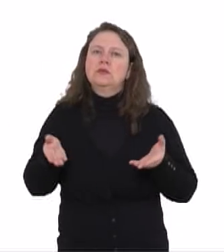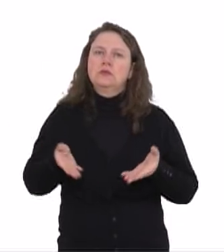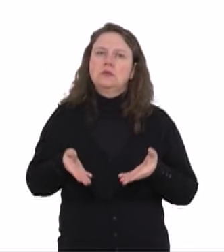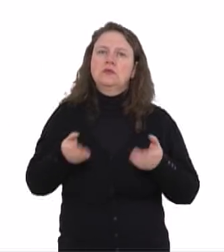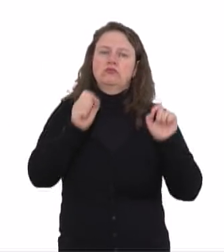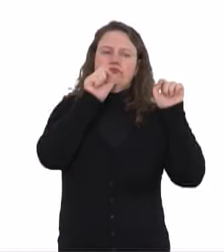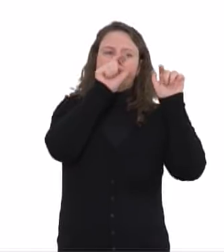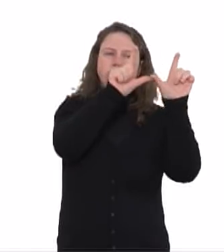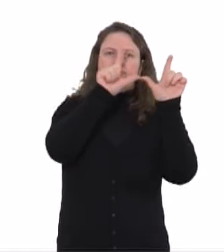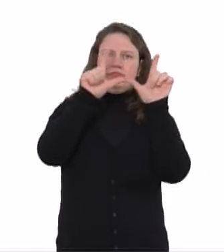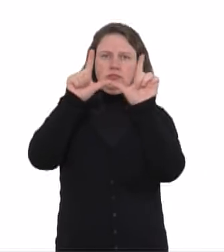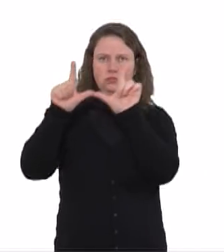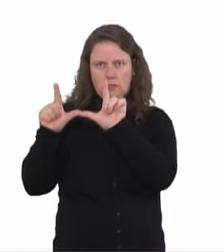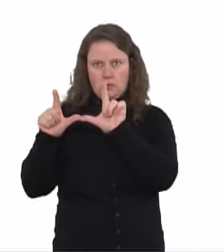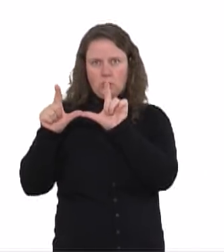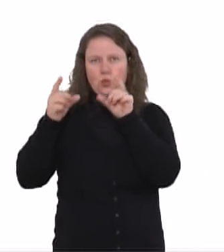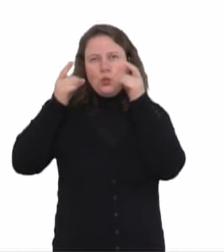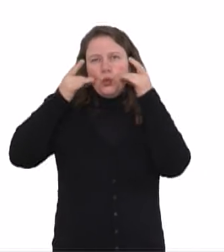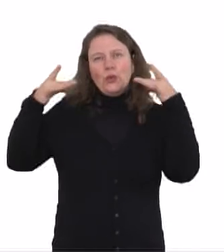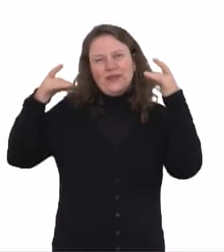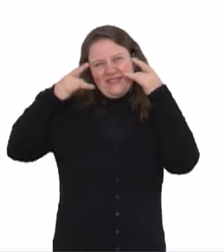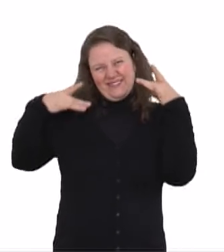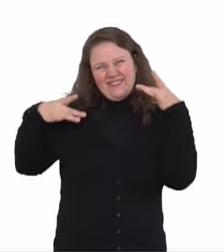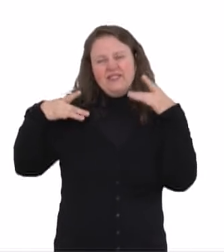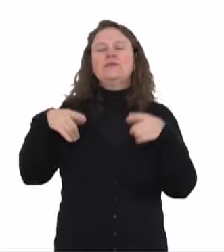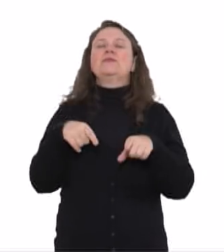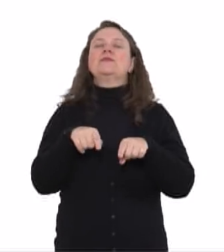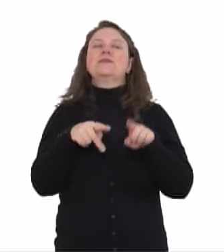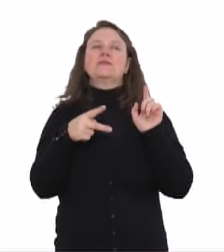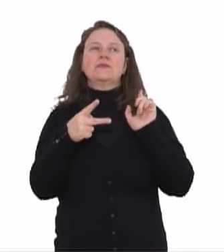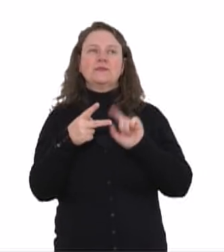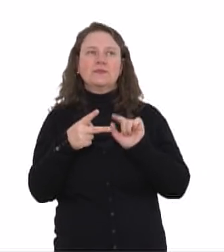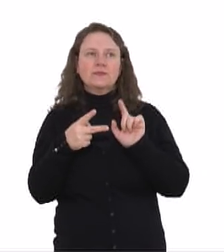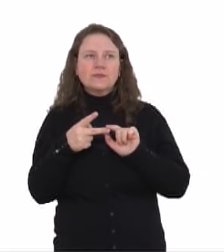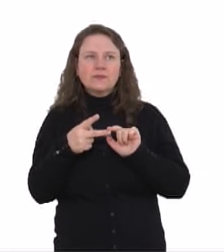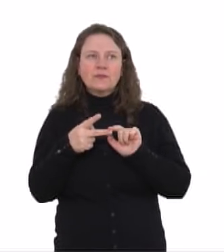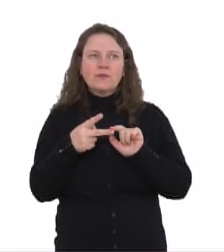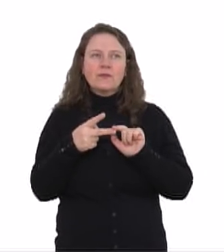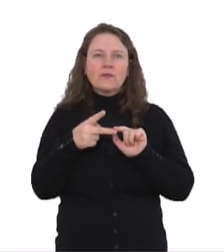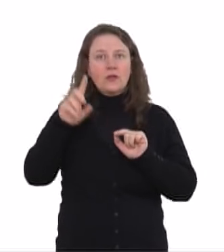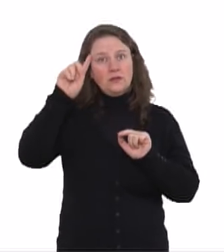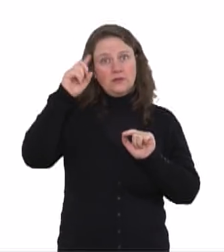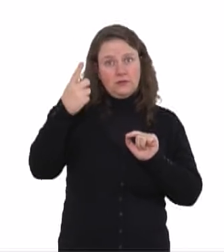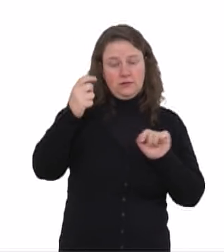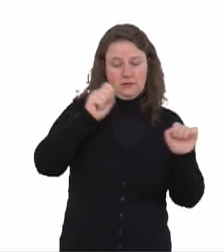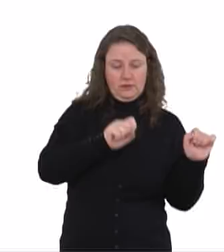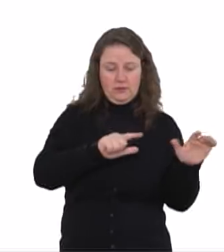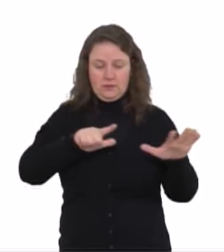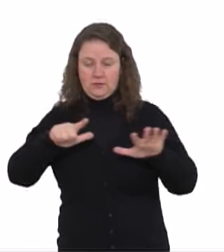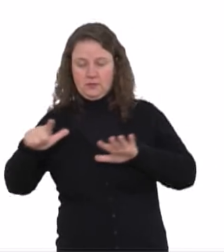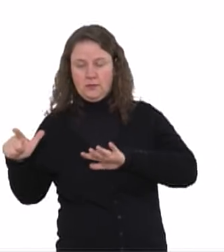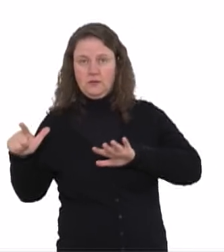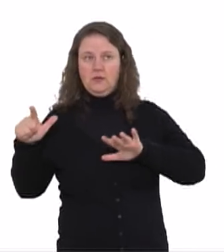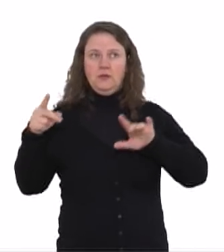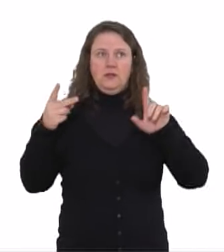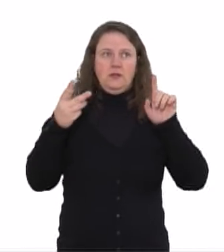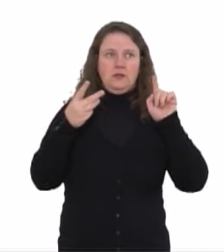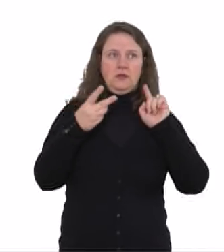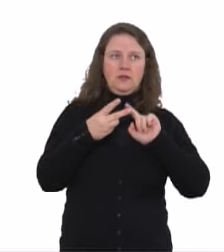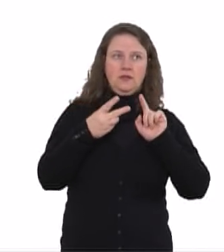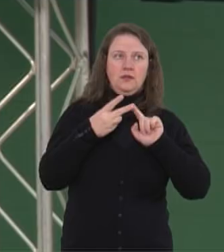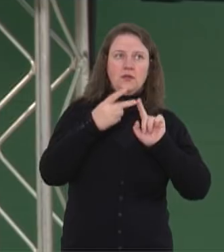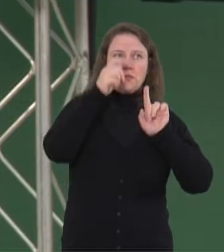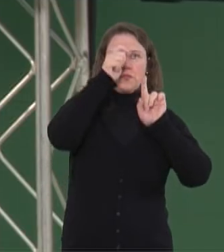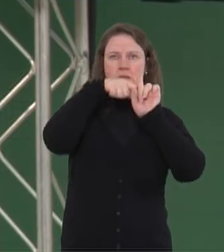comic strips lá do nosso Garfield, days of the week, months of the year e os